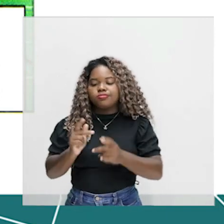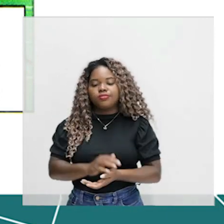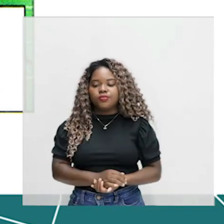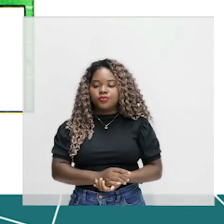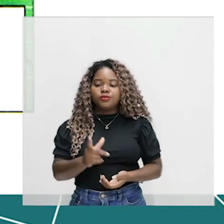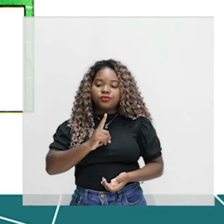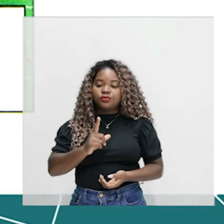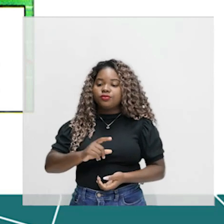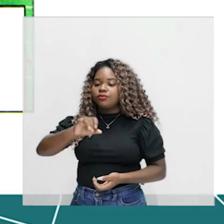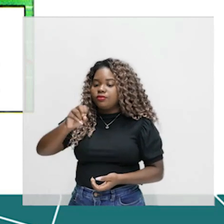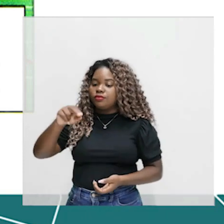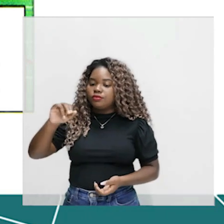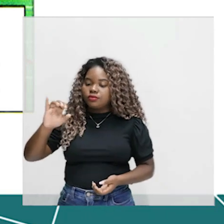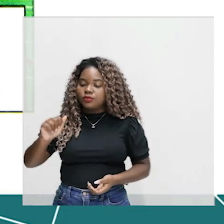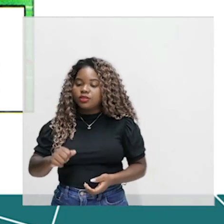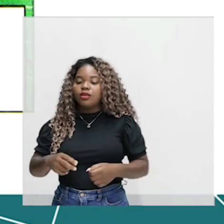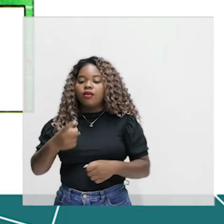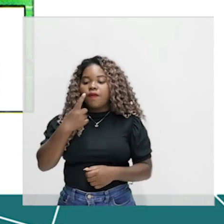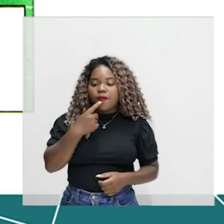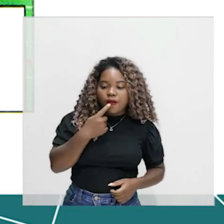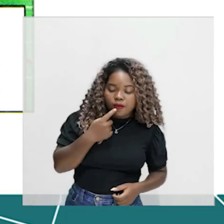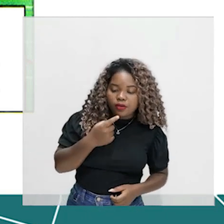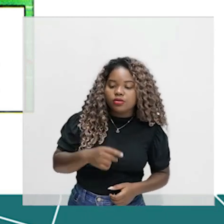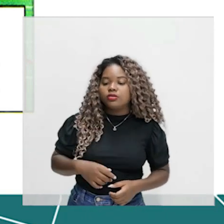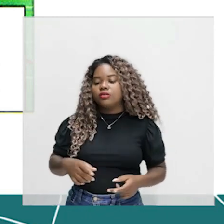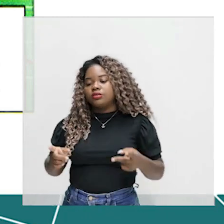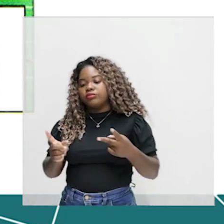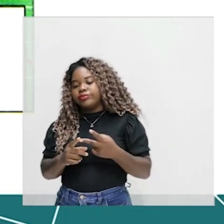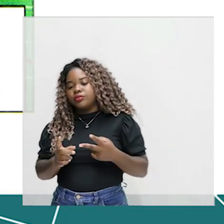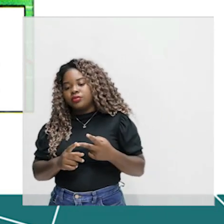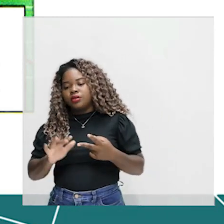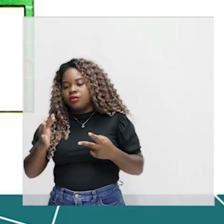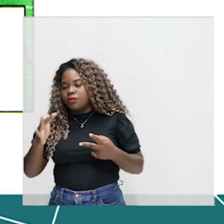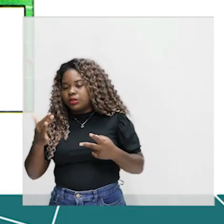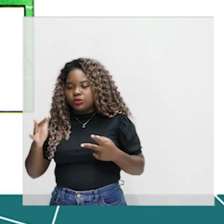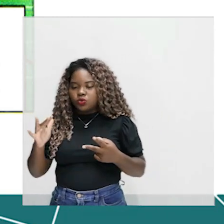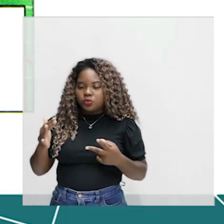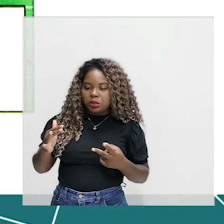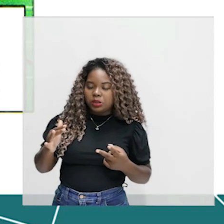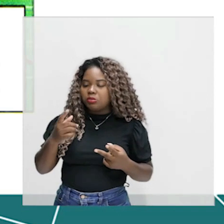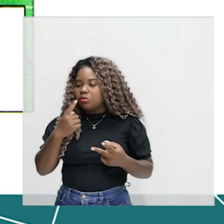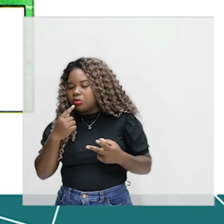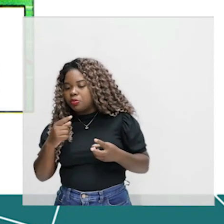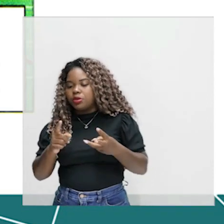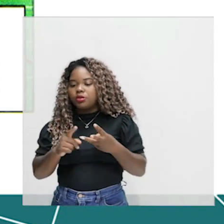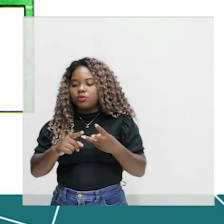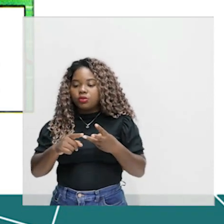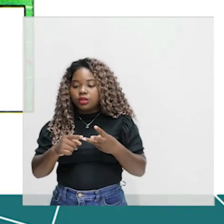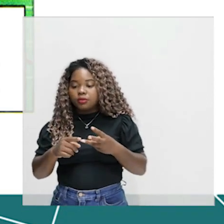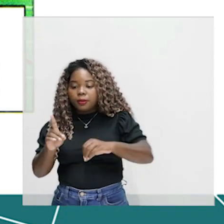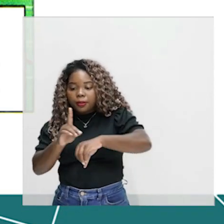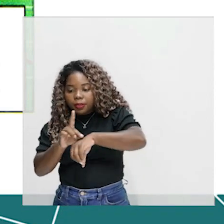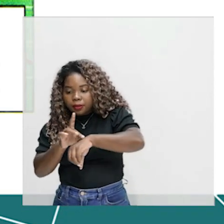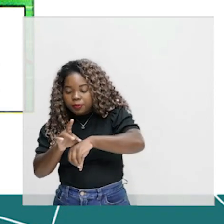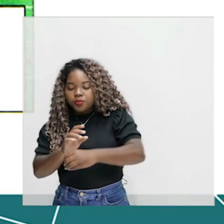joaninhas vermelhas joaninhas com um pouco mais intermediária e as joaninhas Mais Escuros veja